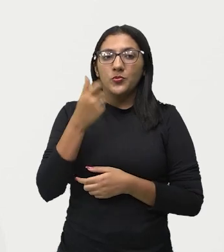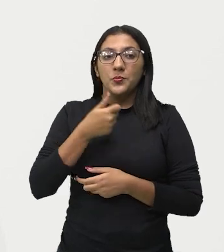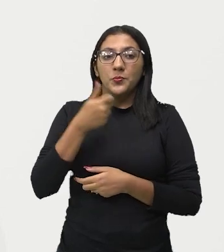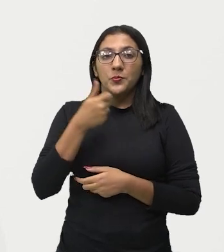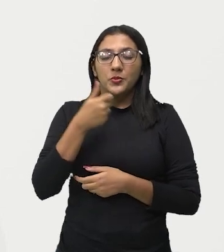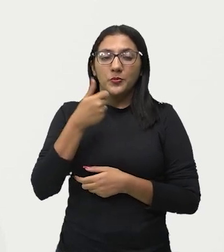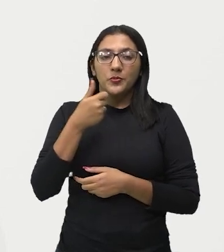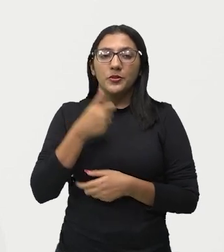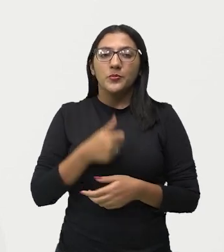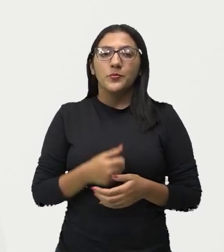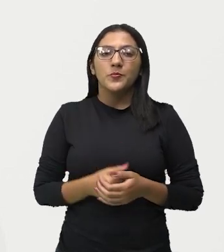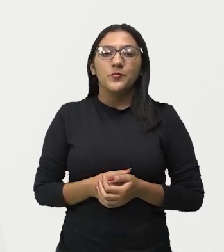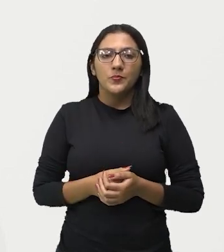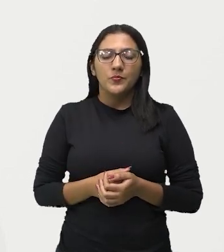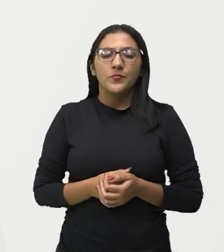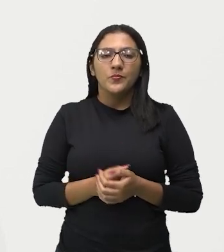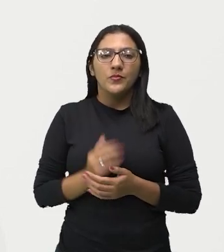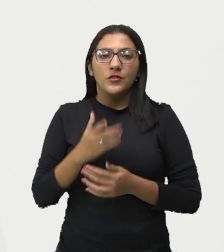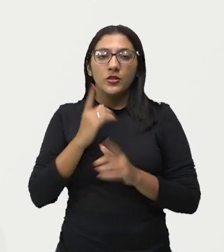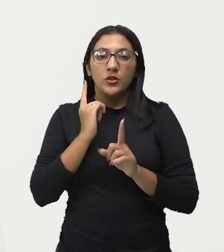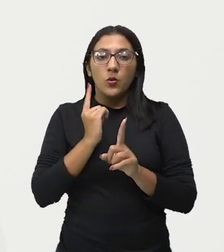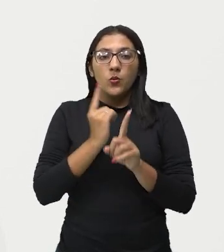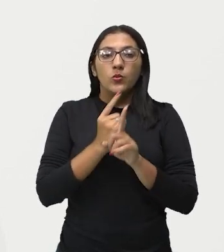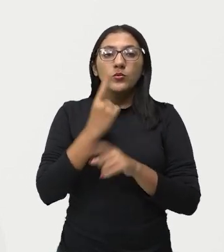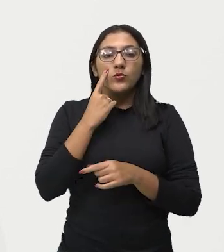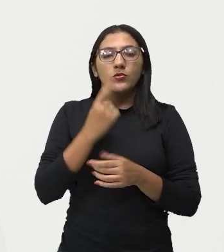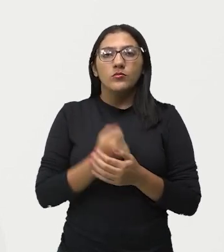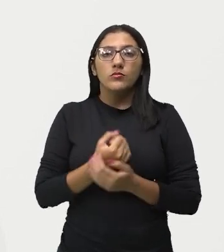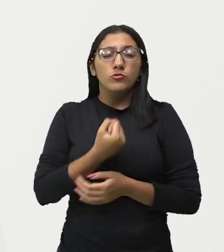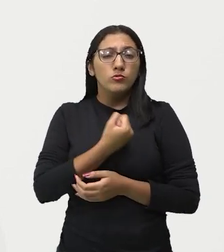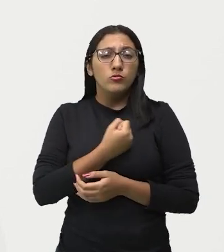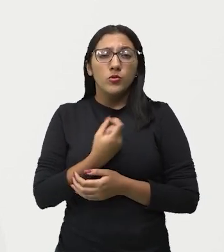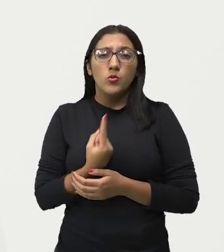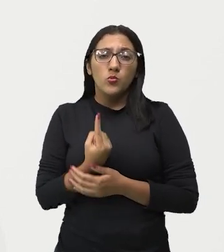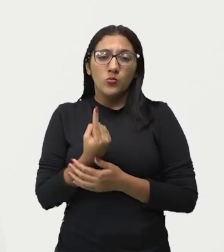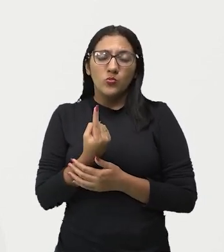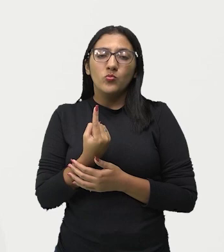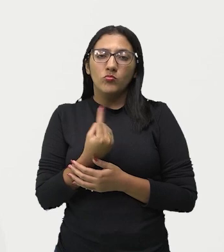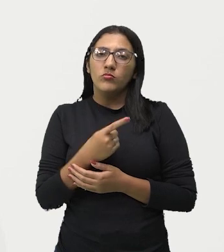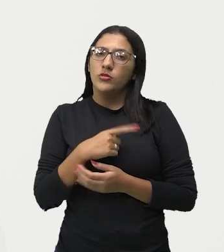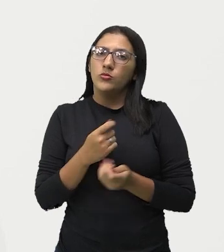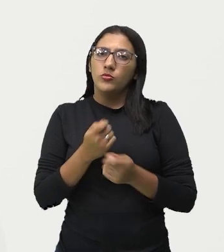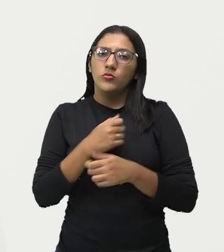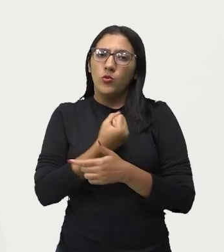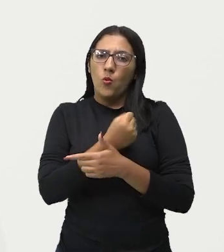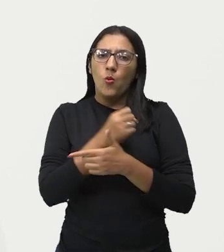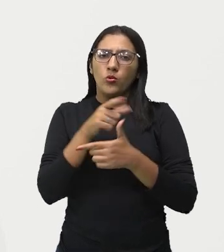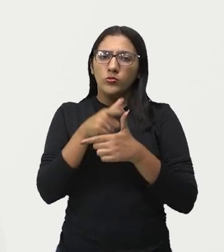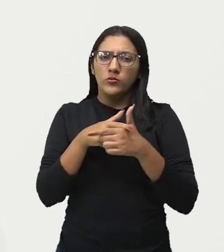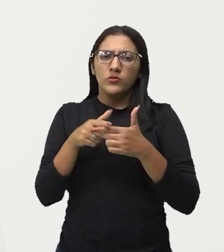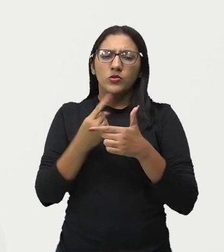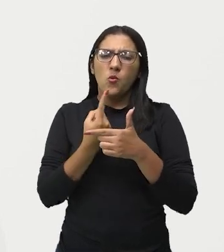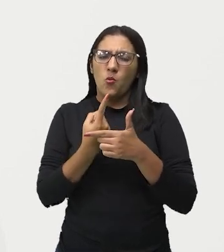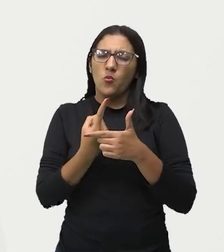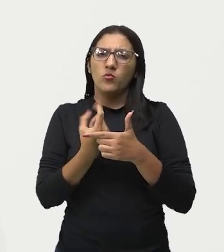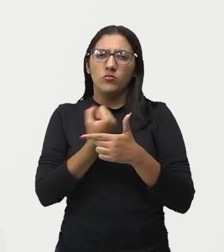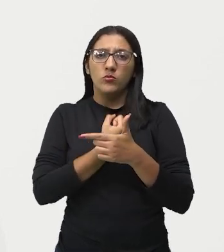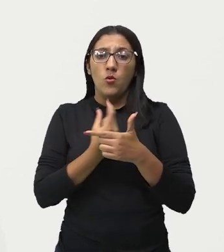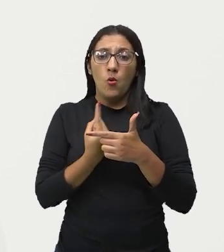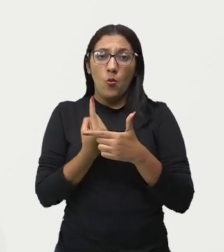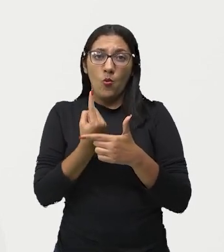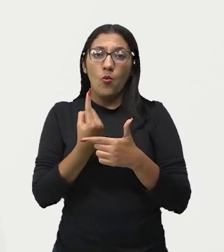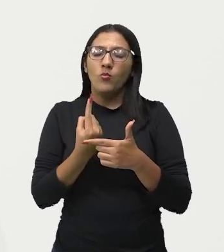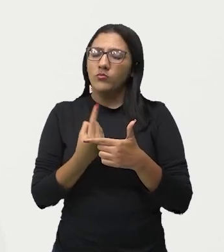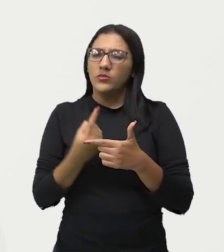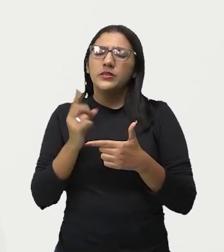O primeiro divisor de 8, que a gente já vamos afirmar, é o número 1, né? O número 1 ele é divisor de qualquer número, então sempre